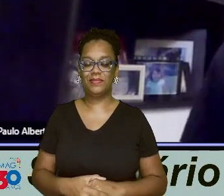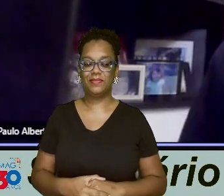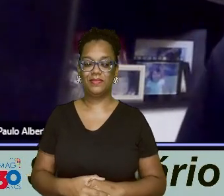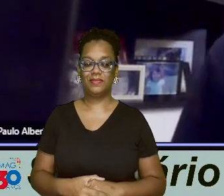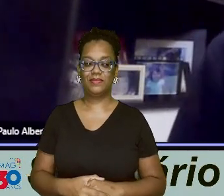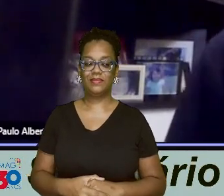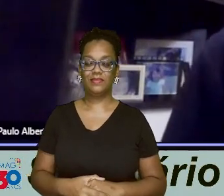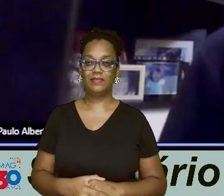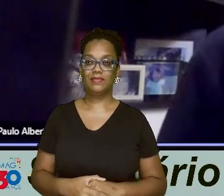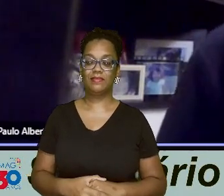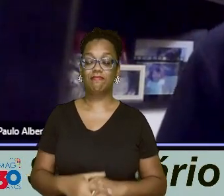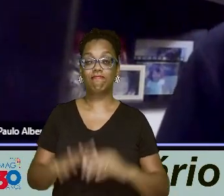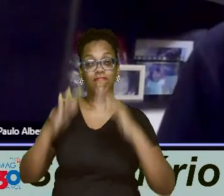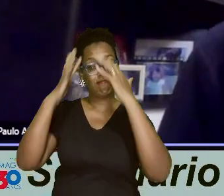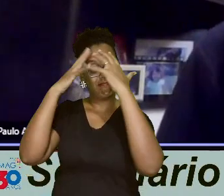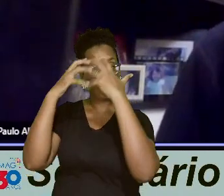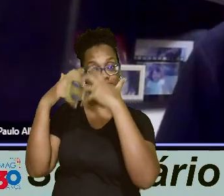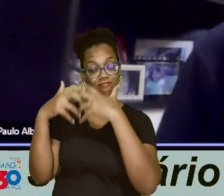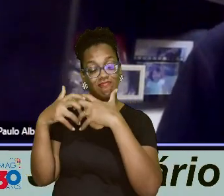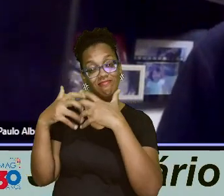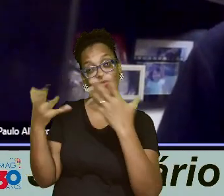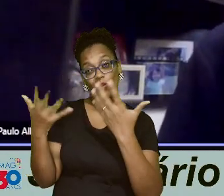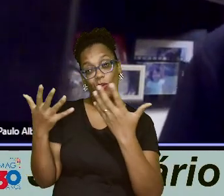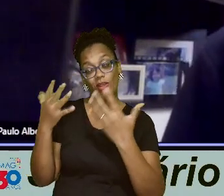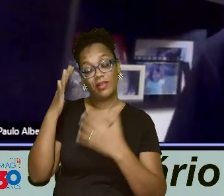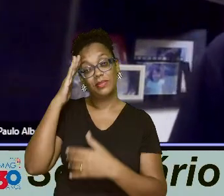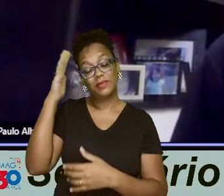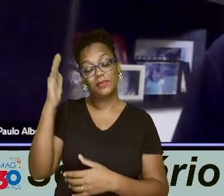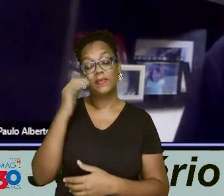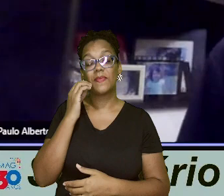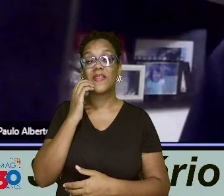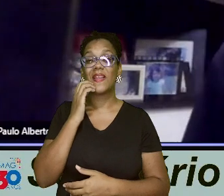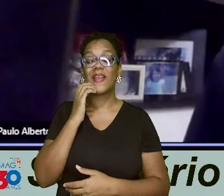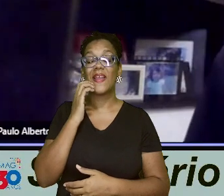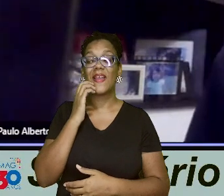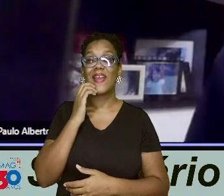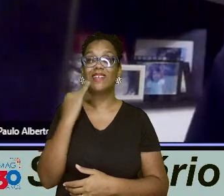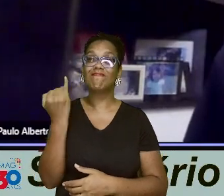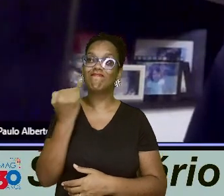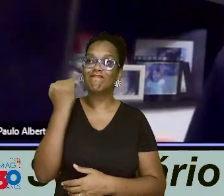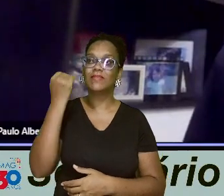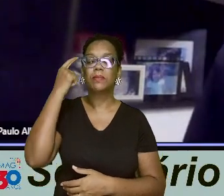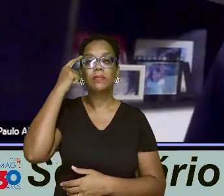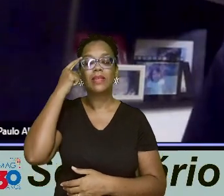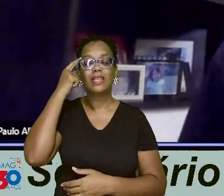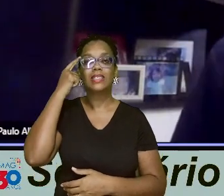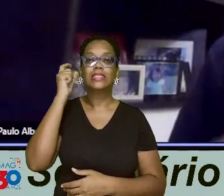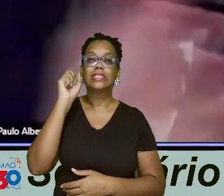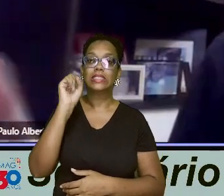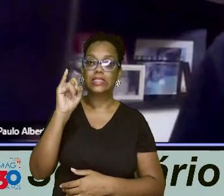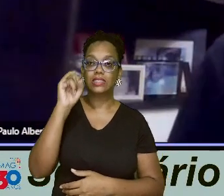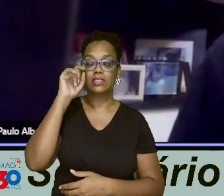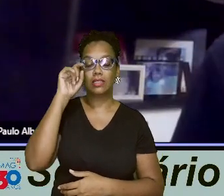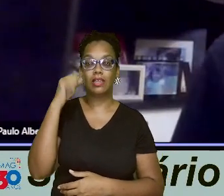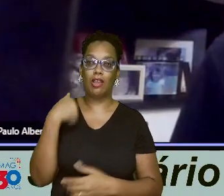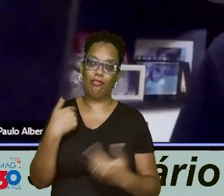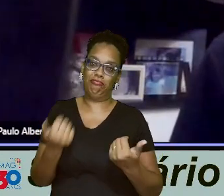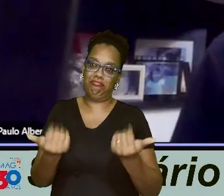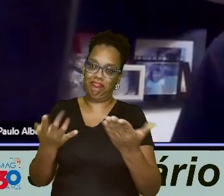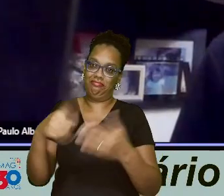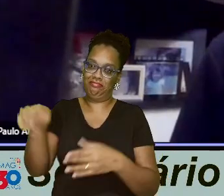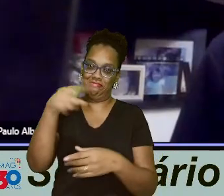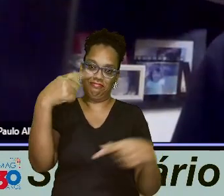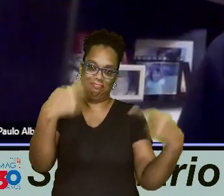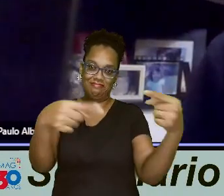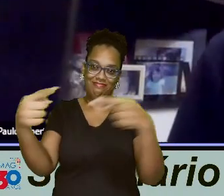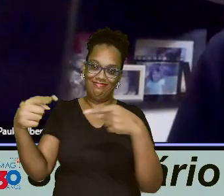Para reflexão, tão somente, né? É importante pensarmos, se isso eu deixo para os debatedores e para o nosso